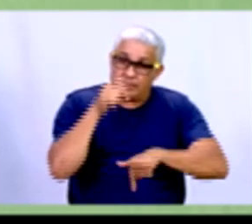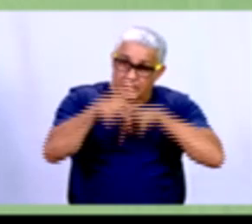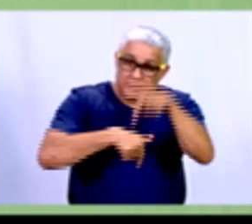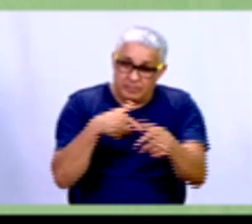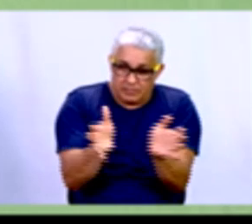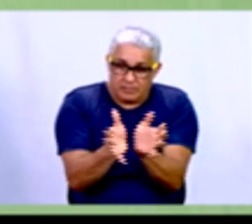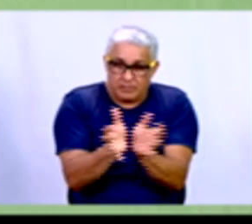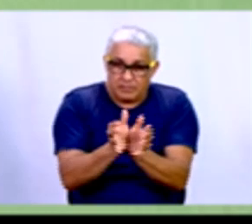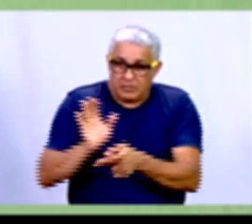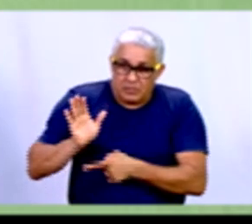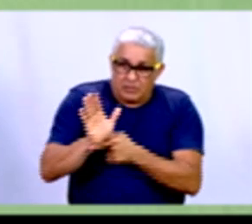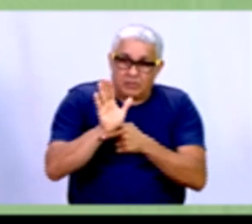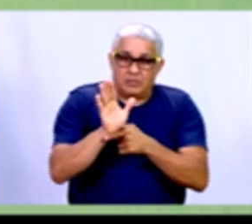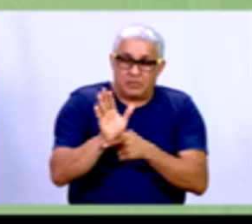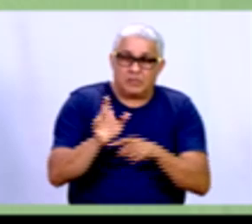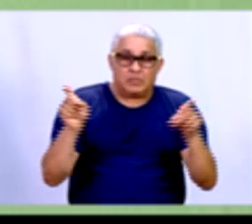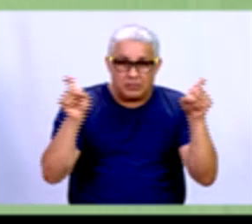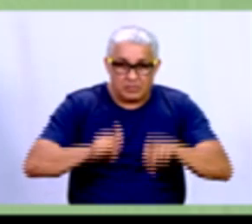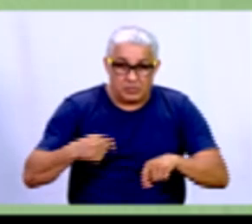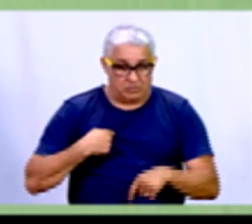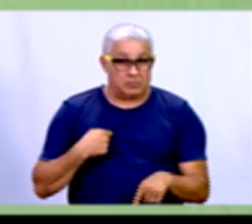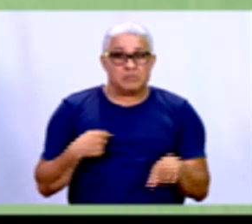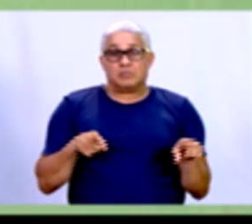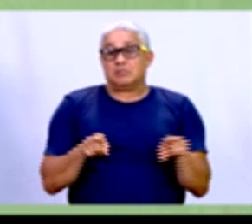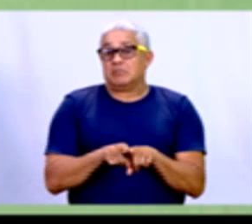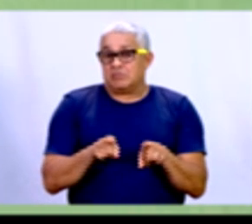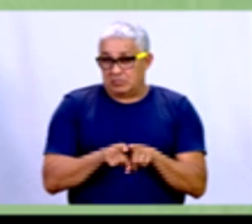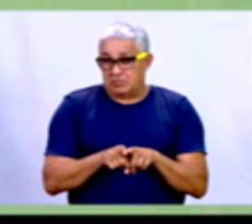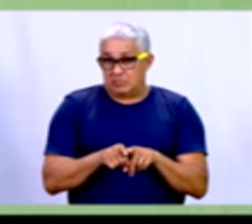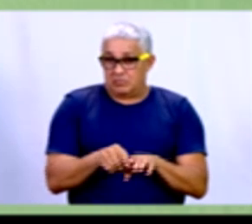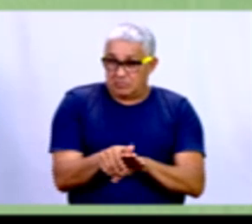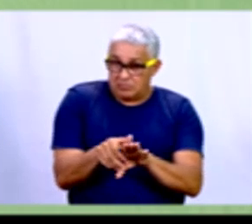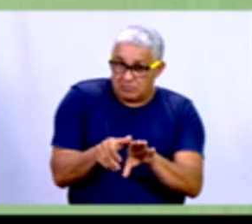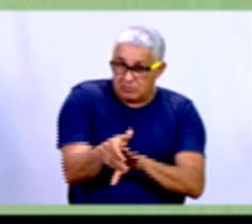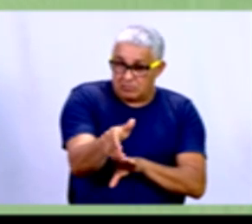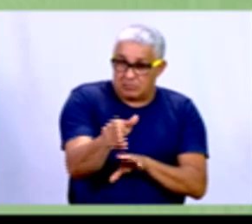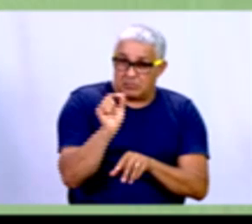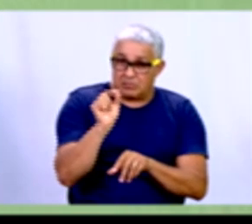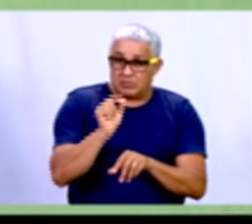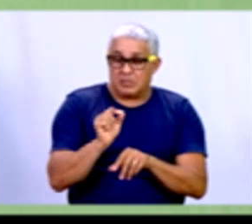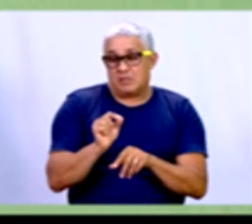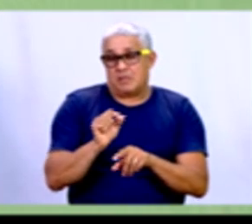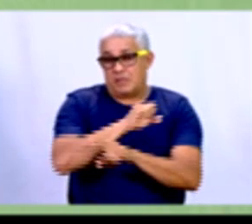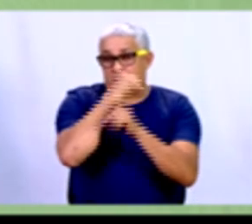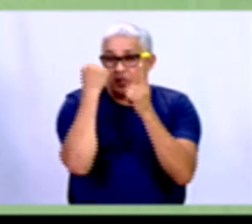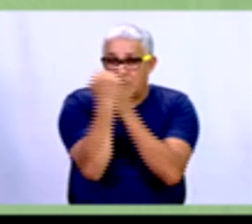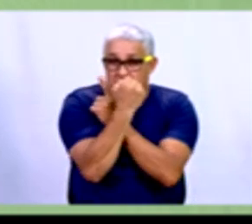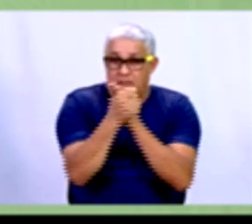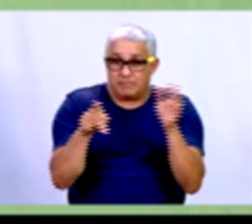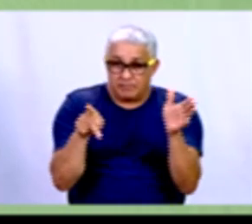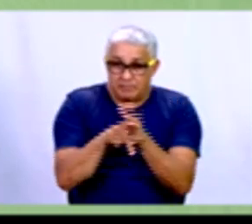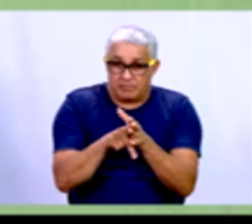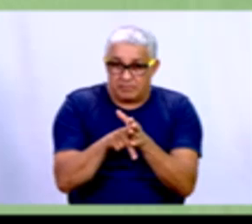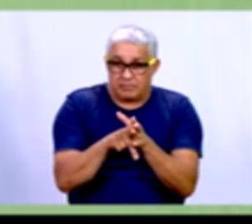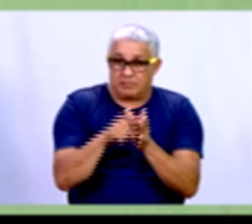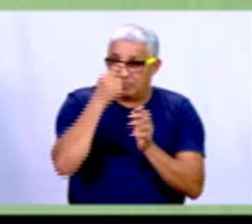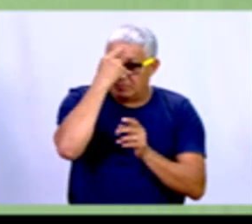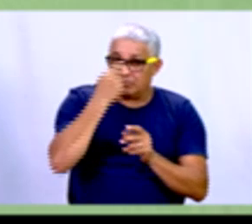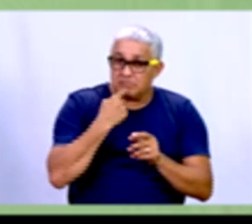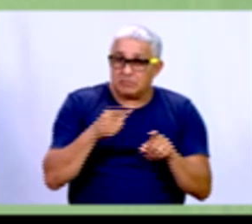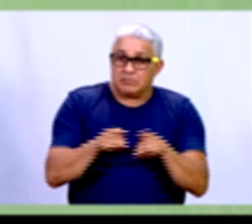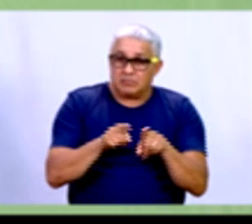da computação. Eu também destaco aspectos sociais,